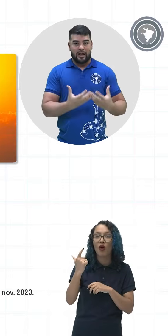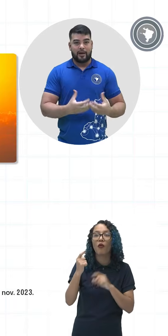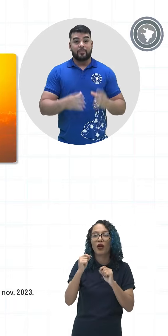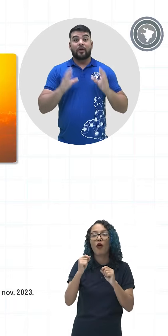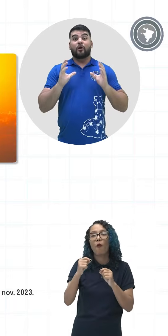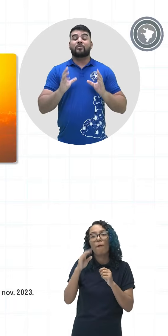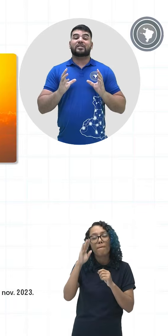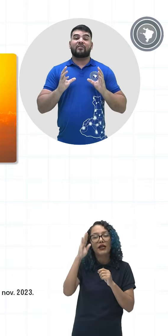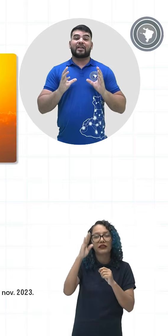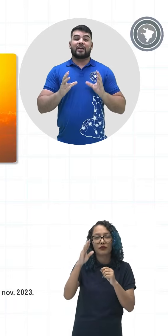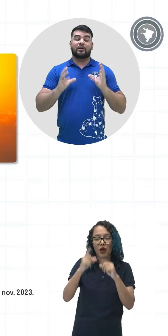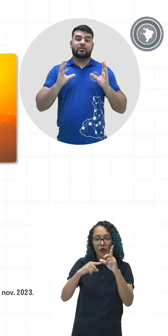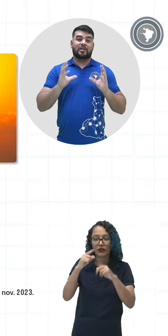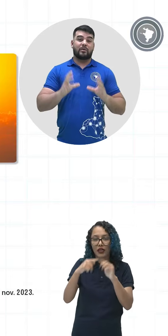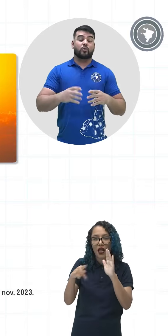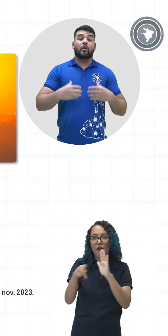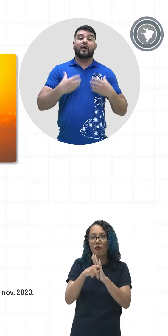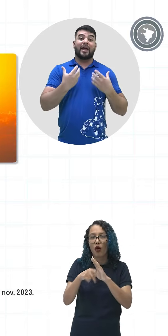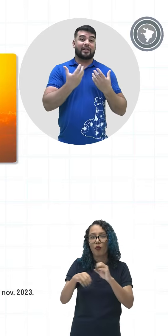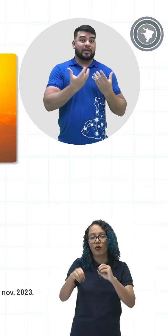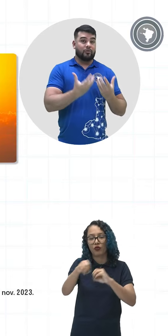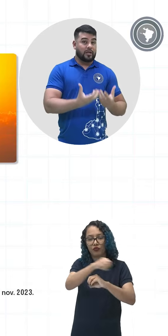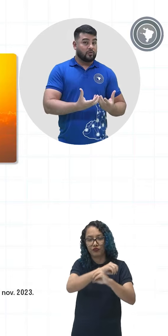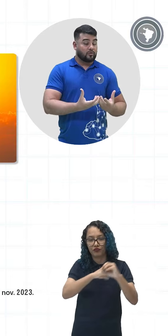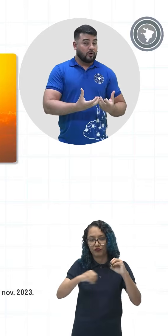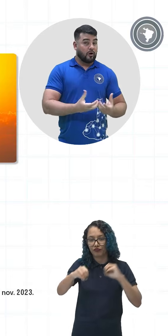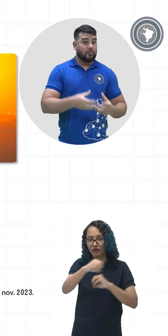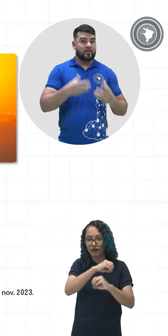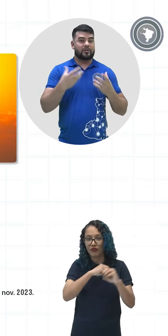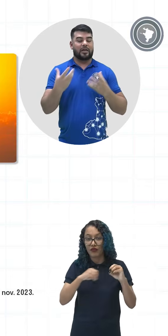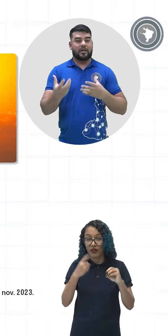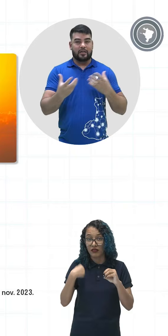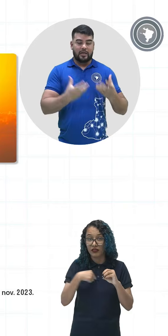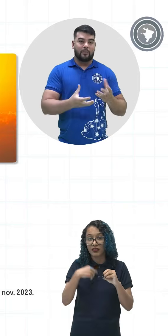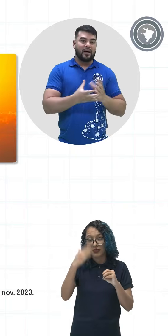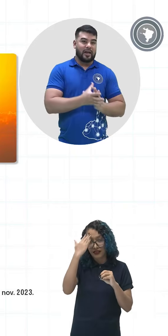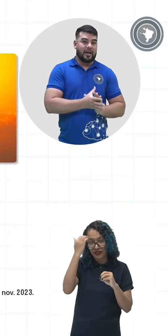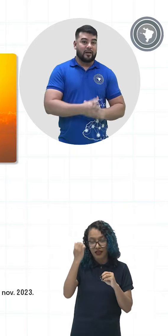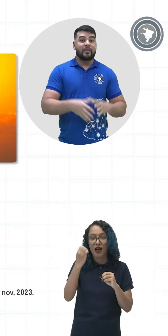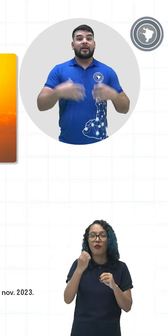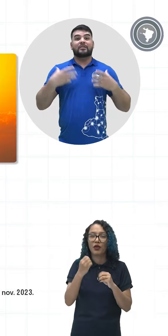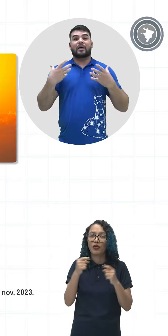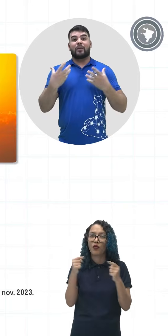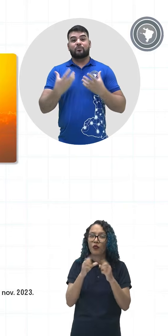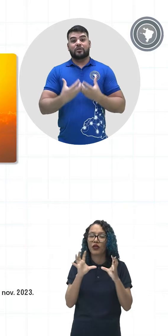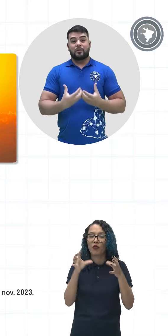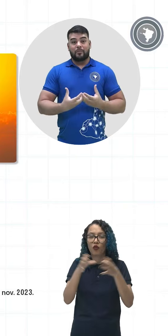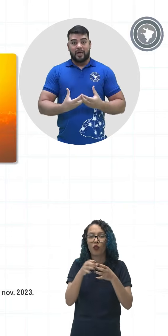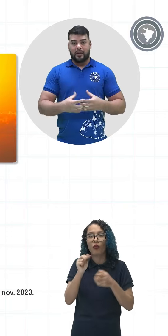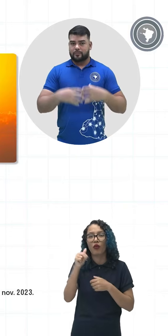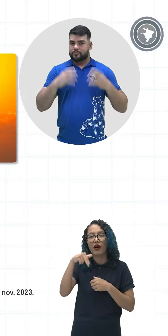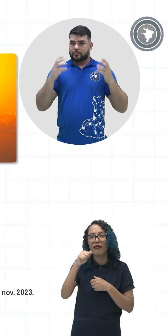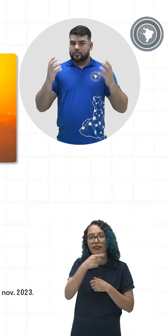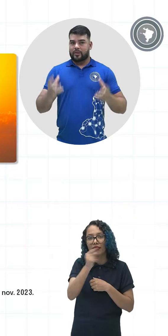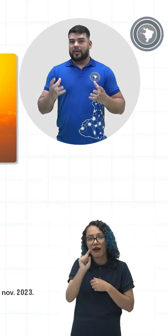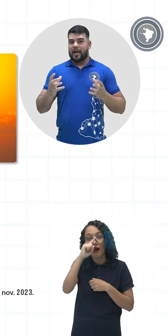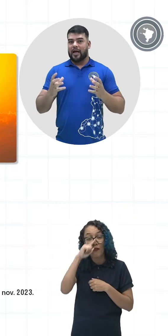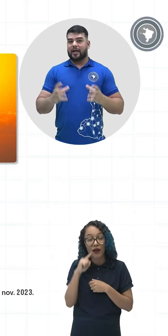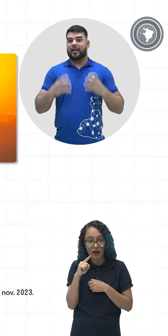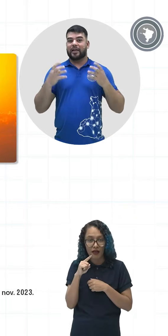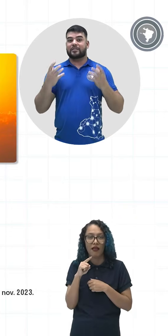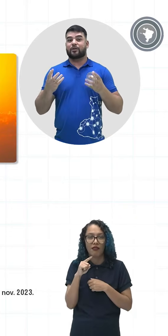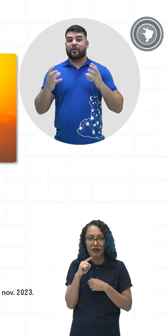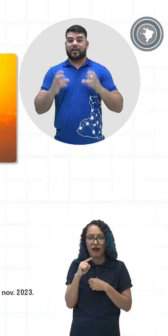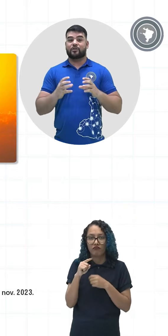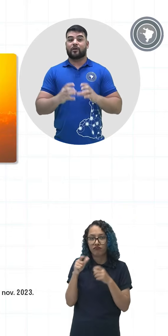sistema solar. Observem que aqui nós sabemos qual é a categoria do Sol, uma estrela anã amarela. Sabemos também